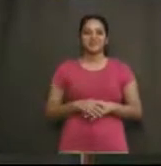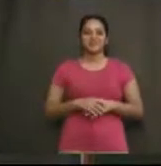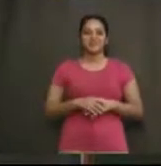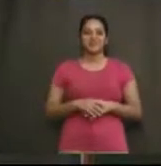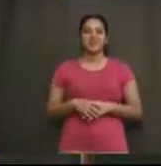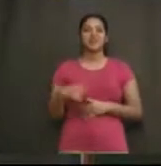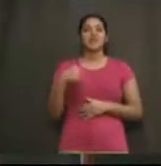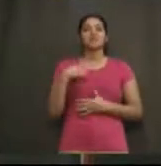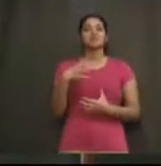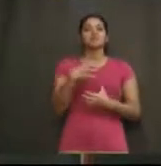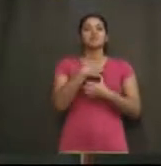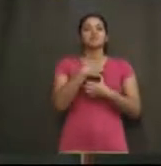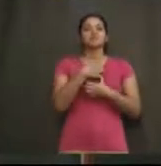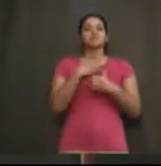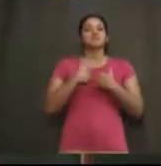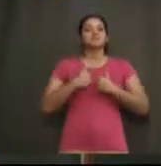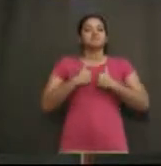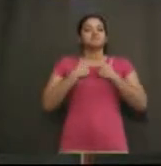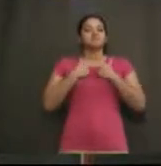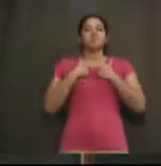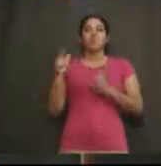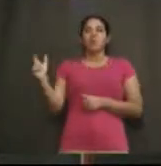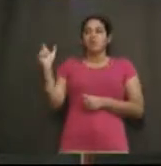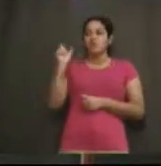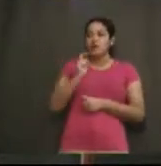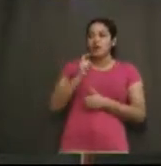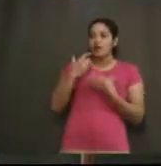Sinto-me honrado com esse privilégio e também